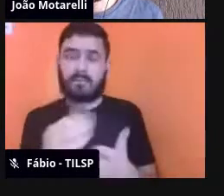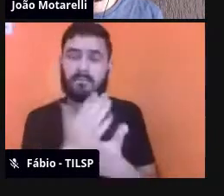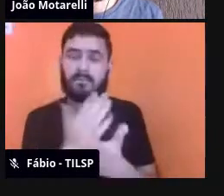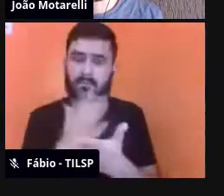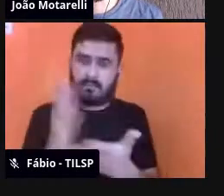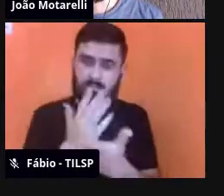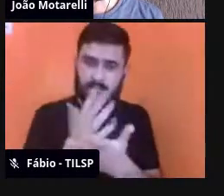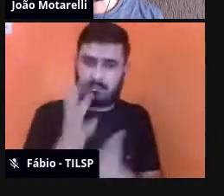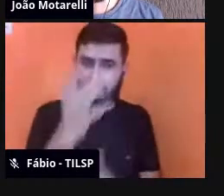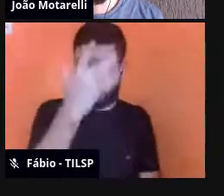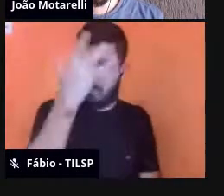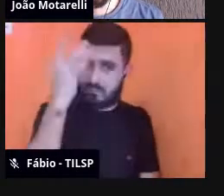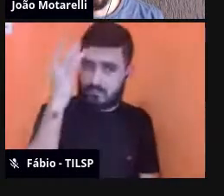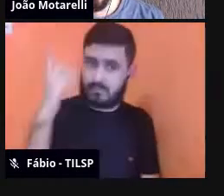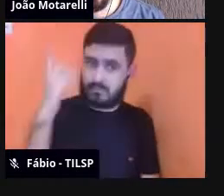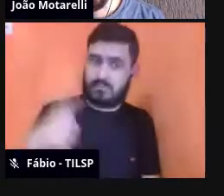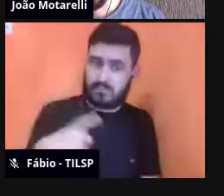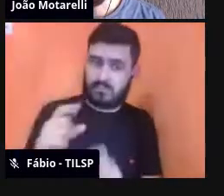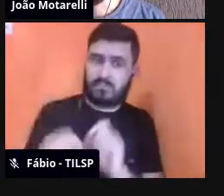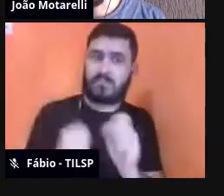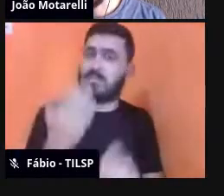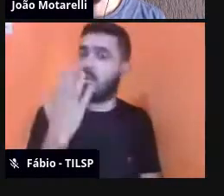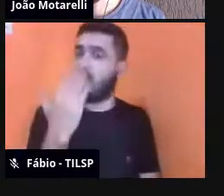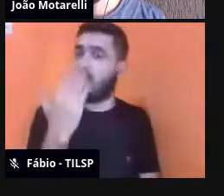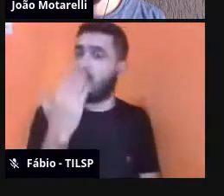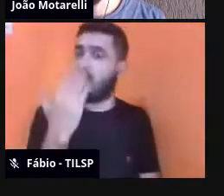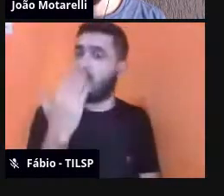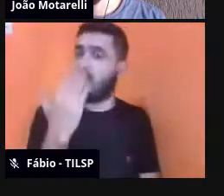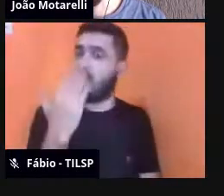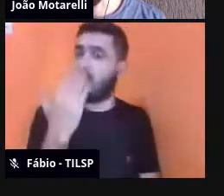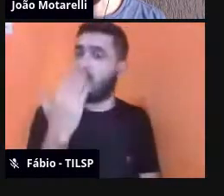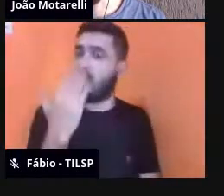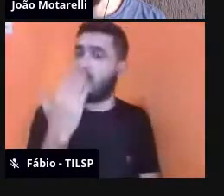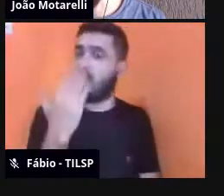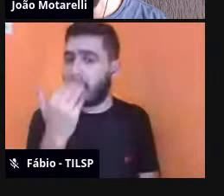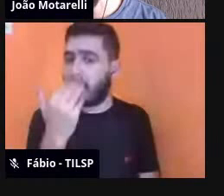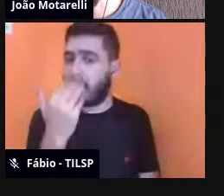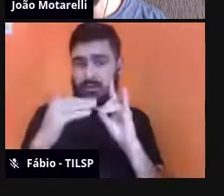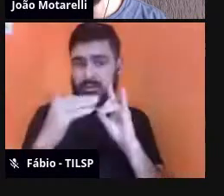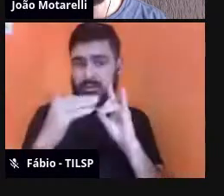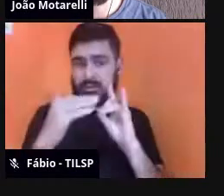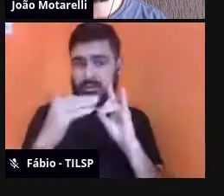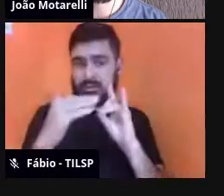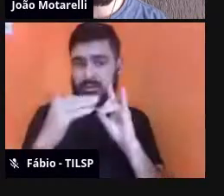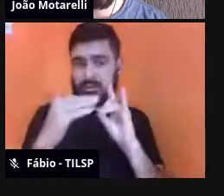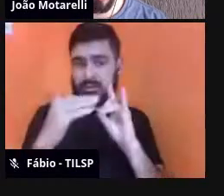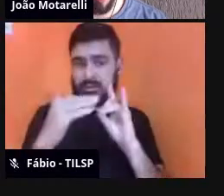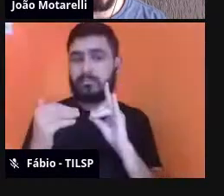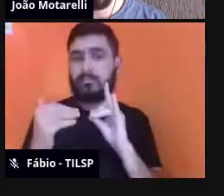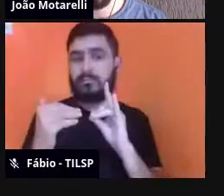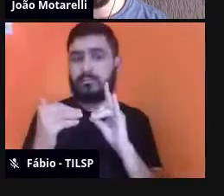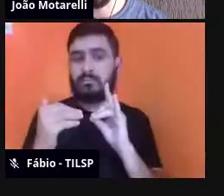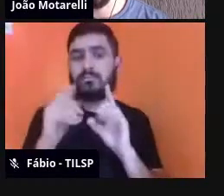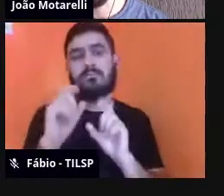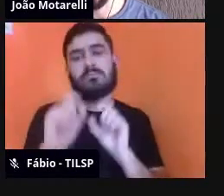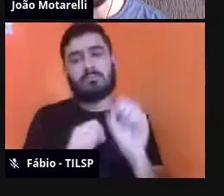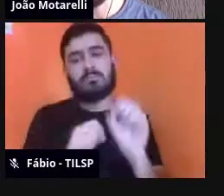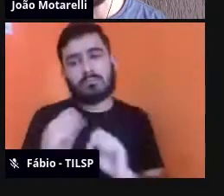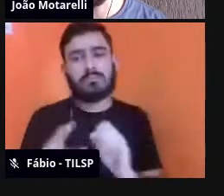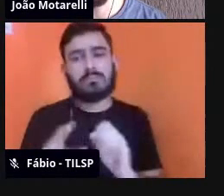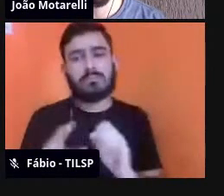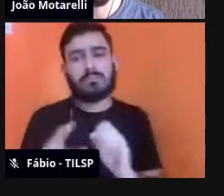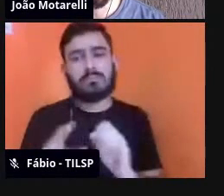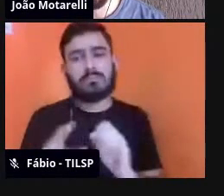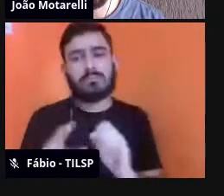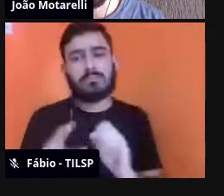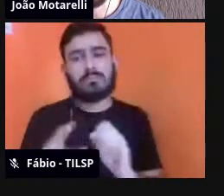uma alimentação vegetariana têm uma relação maior com comportamentos ortorexos. Então, aqui é um dado